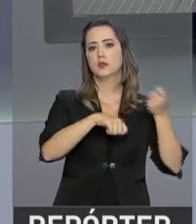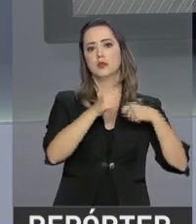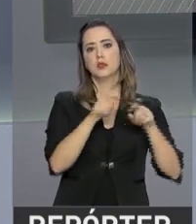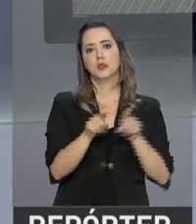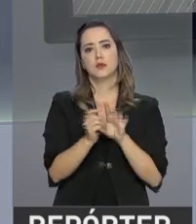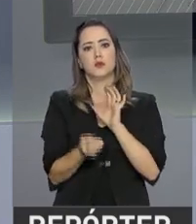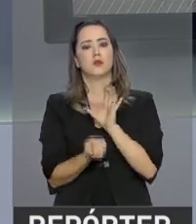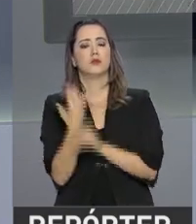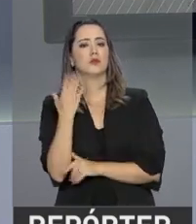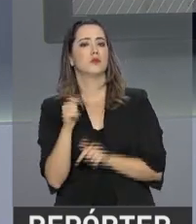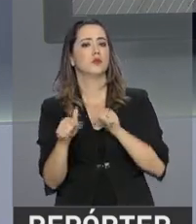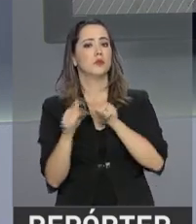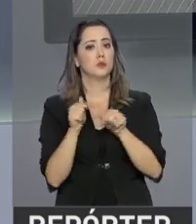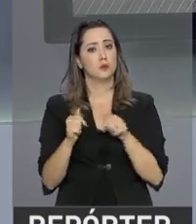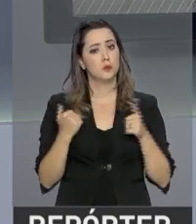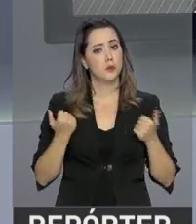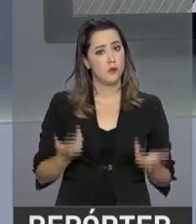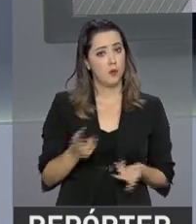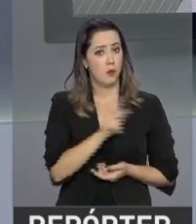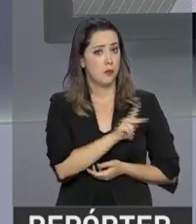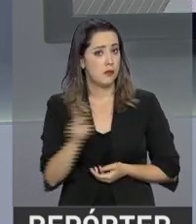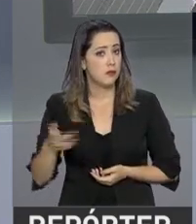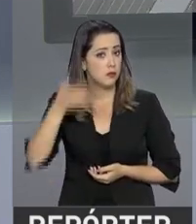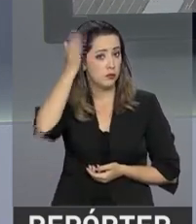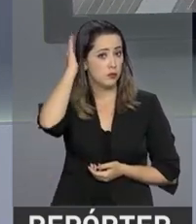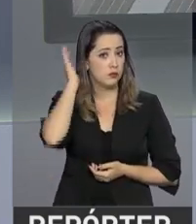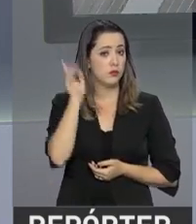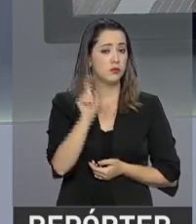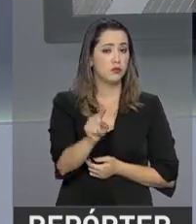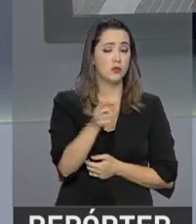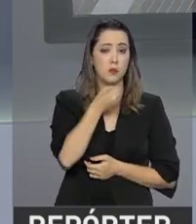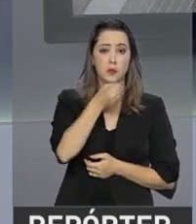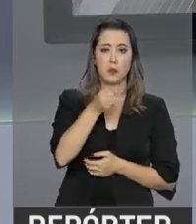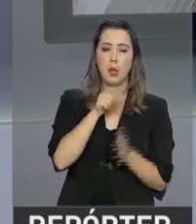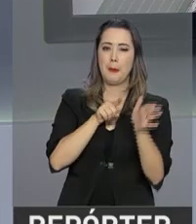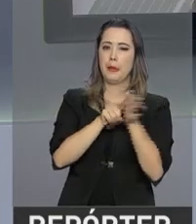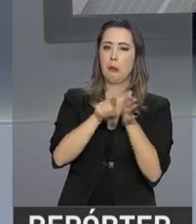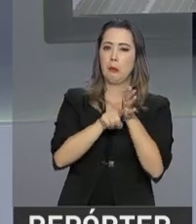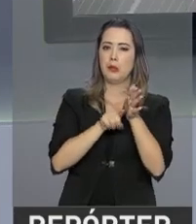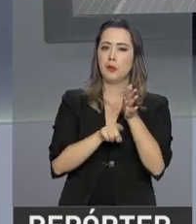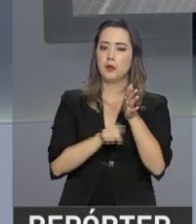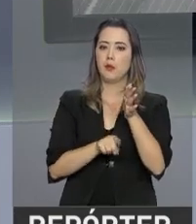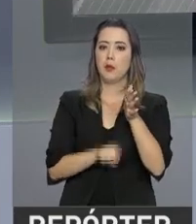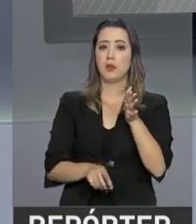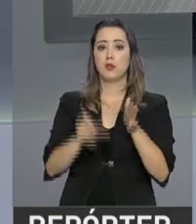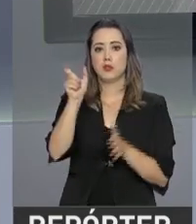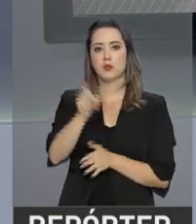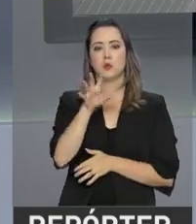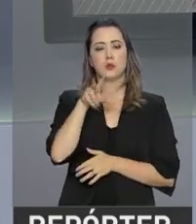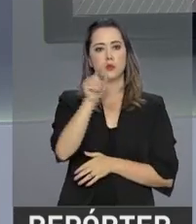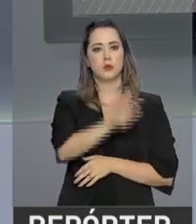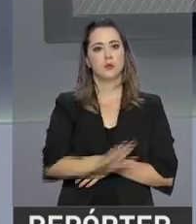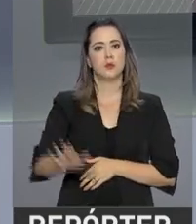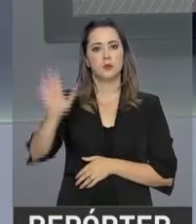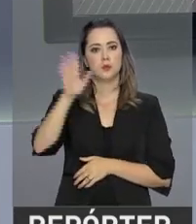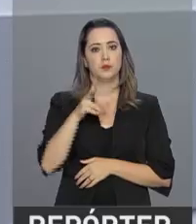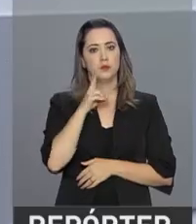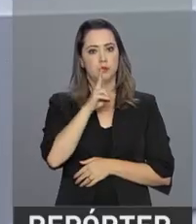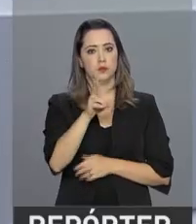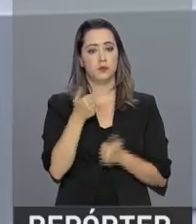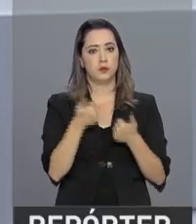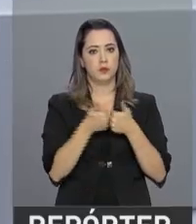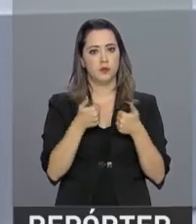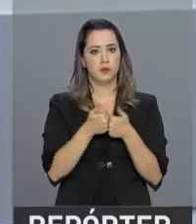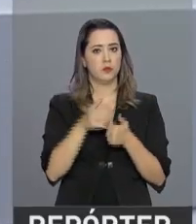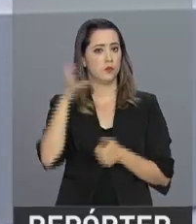da economia ea geração de empregos o presidente nessa entrevista responde a perguntas dos ouvintes de todo o país você pode